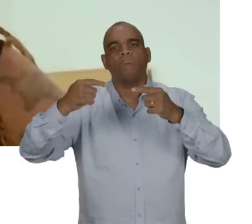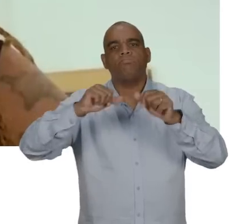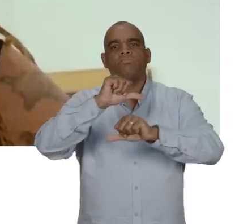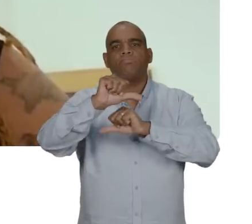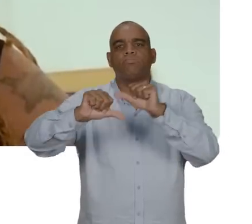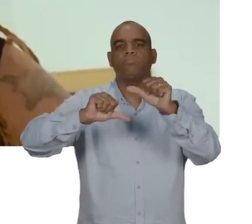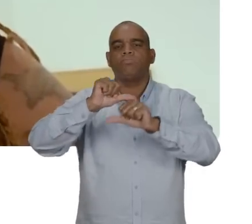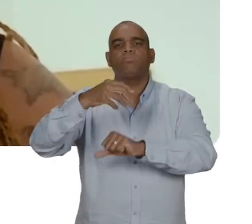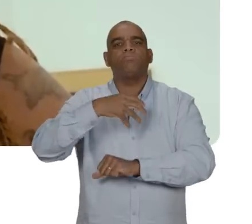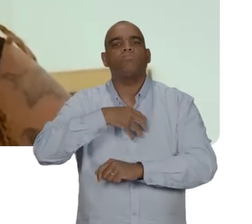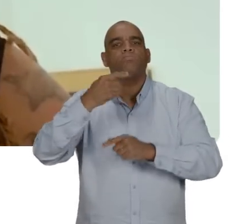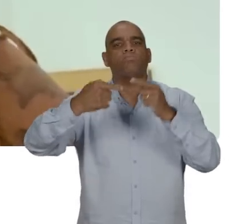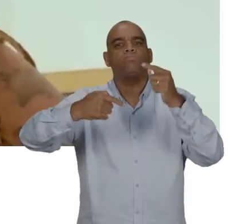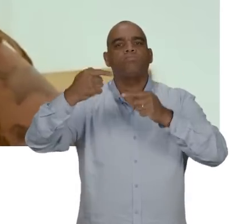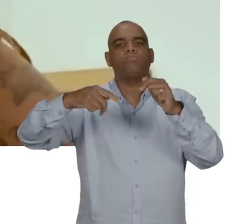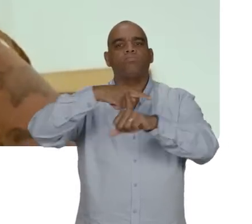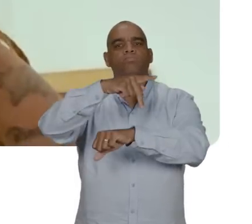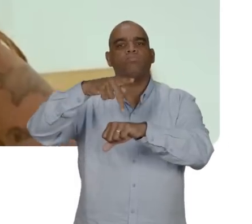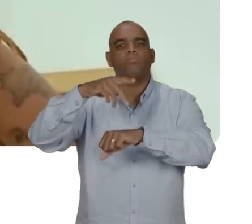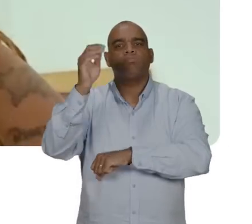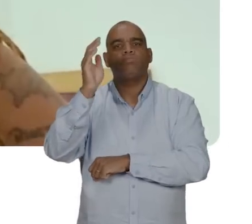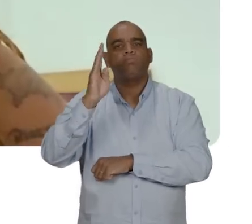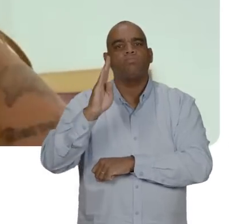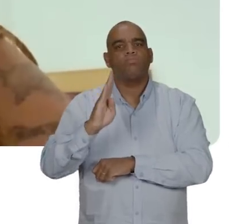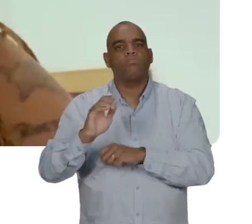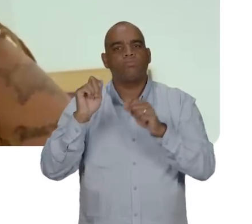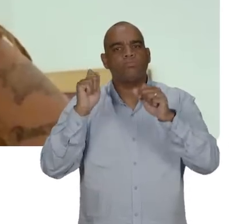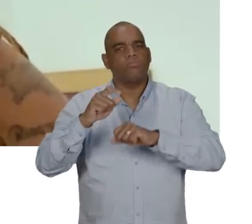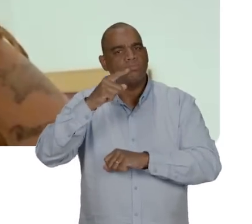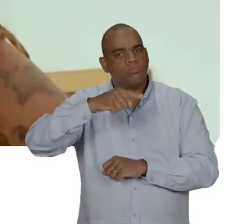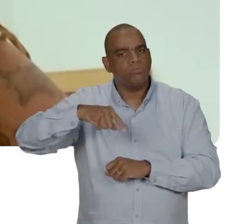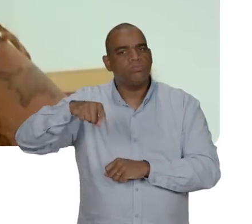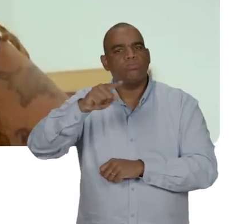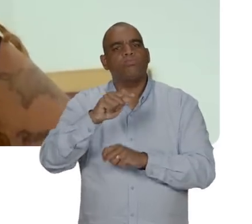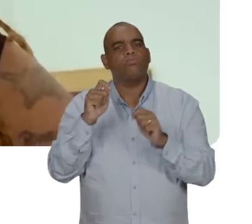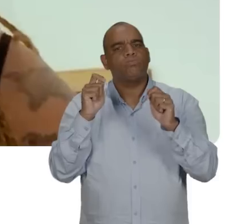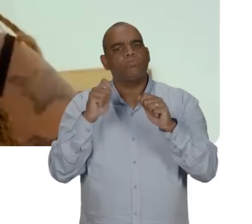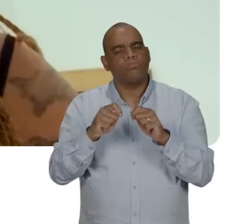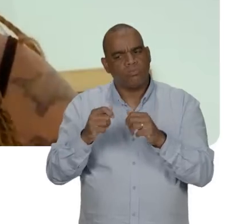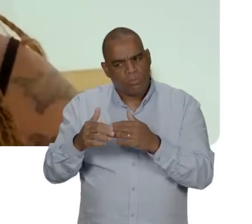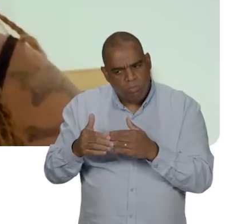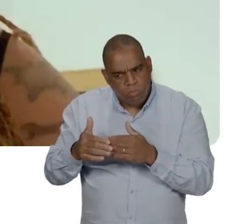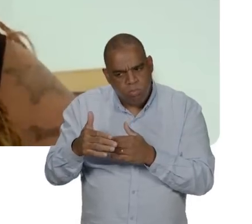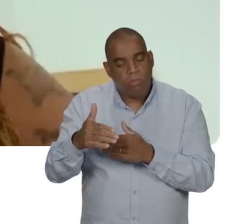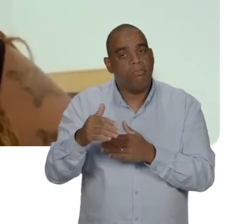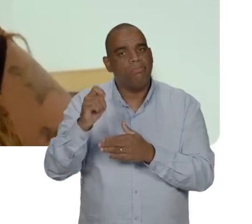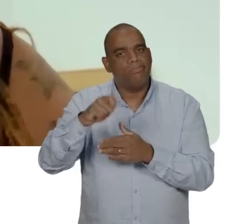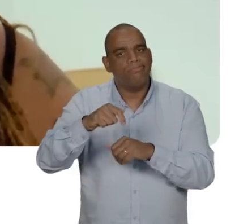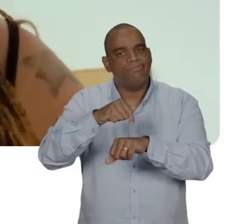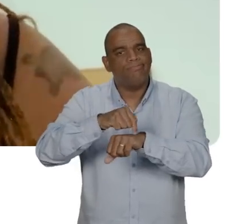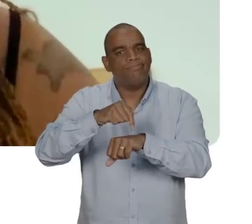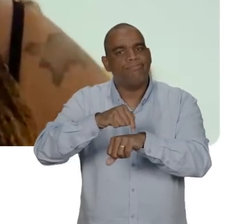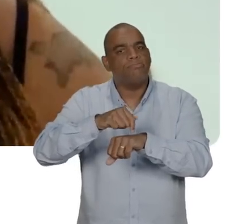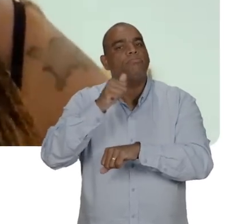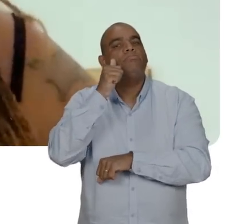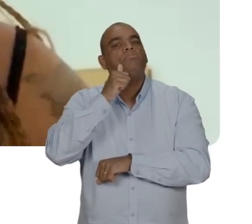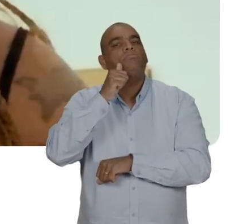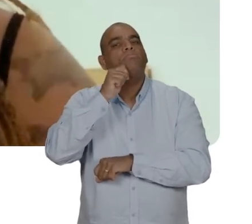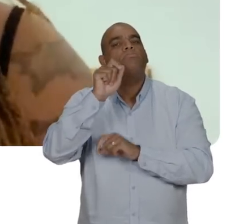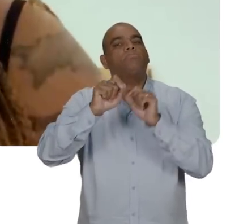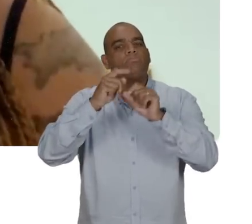construir um projeto político de mudança da estética política nesse país, né, e da gente poder se aproximar aí de um momento onde